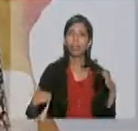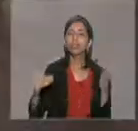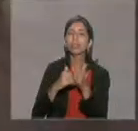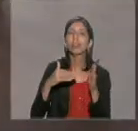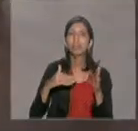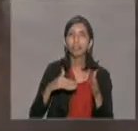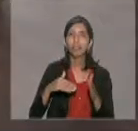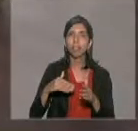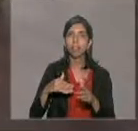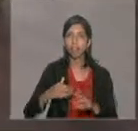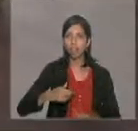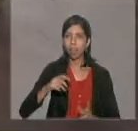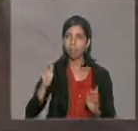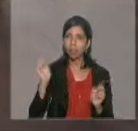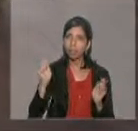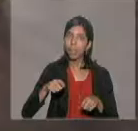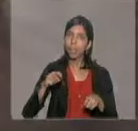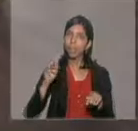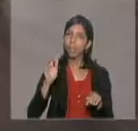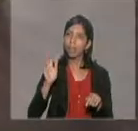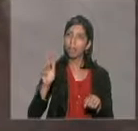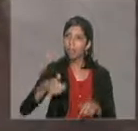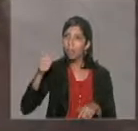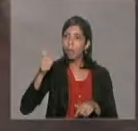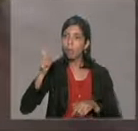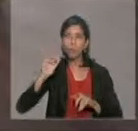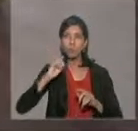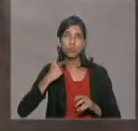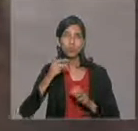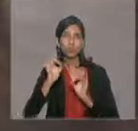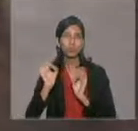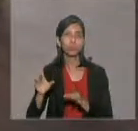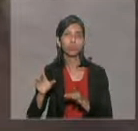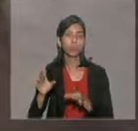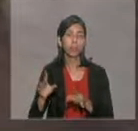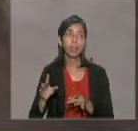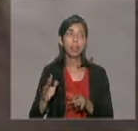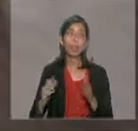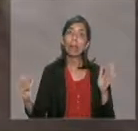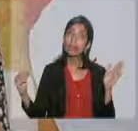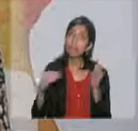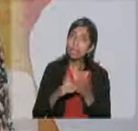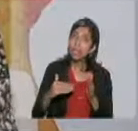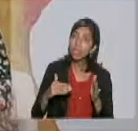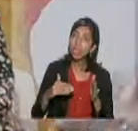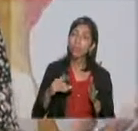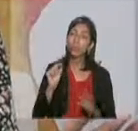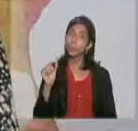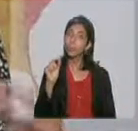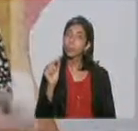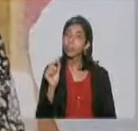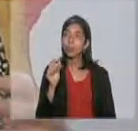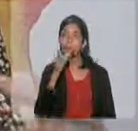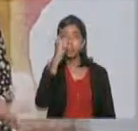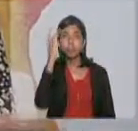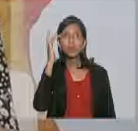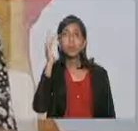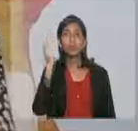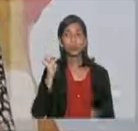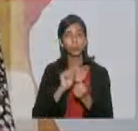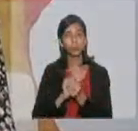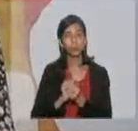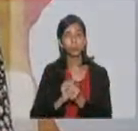ponto vale a pena, né, deixar a bagunça. Sim, sim. Vale a pena deixar até o momento que aquilo é bom para quem